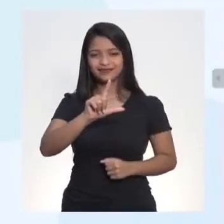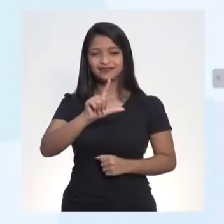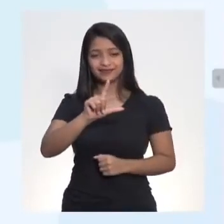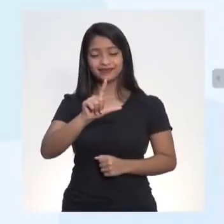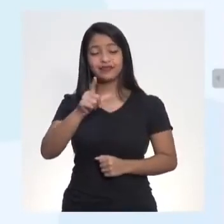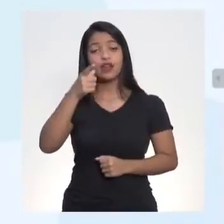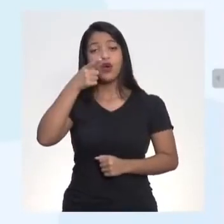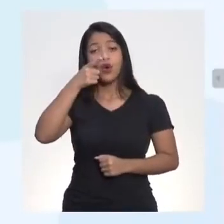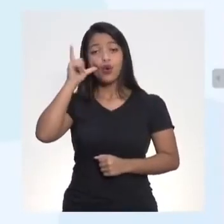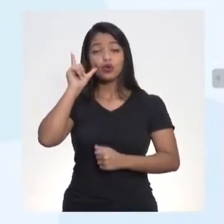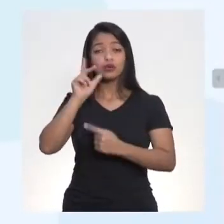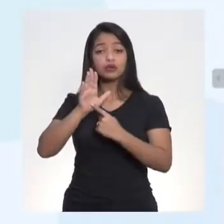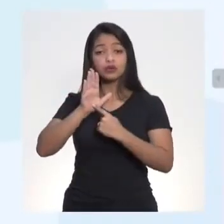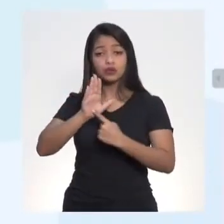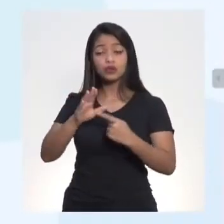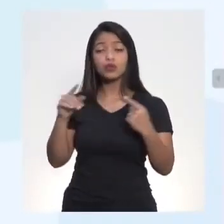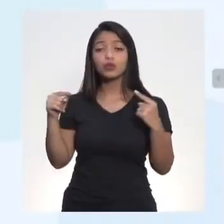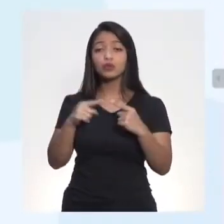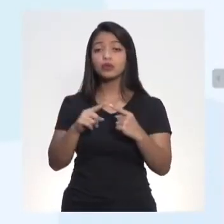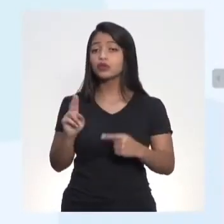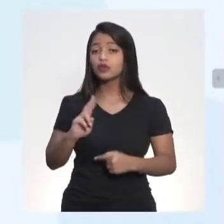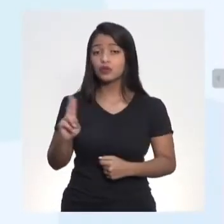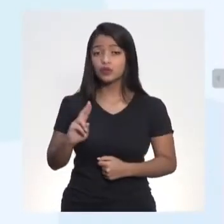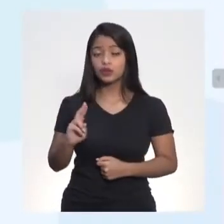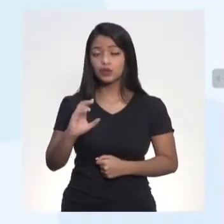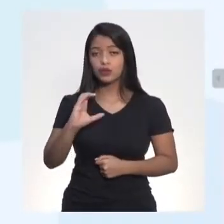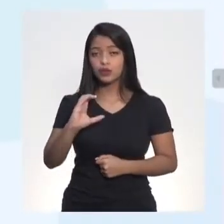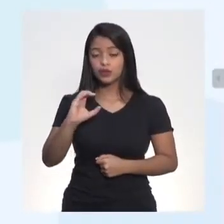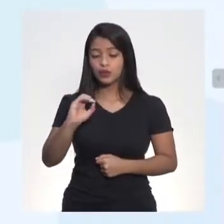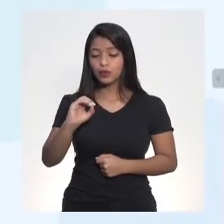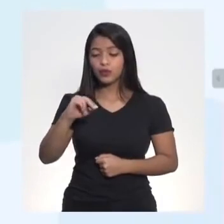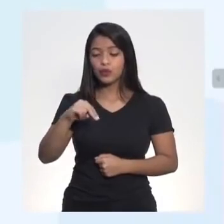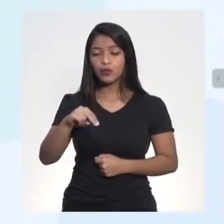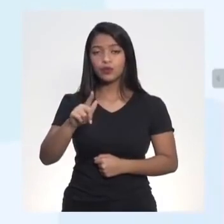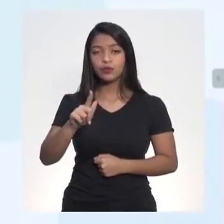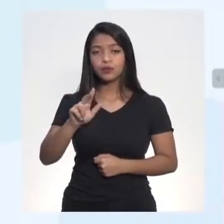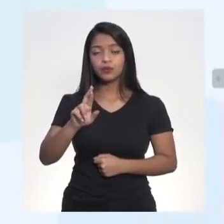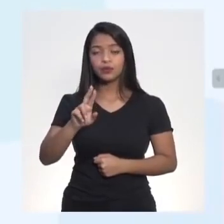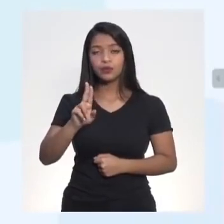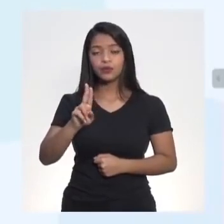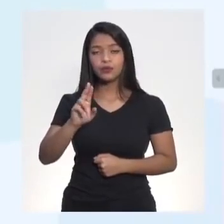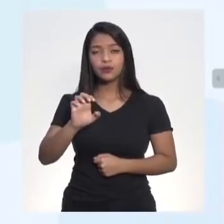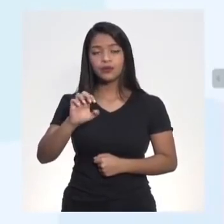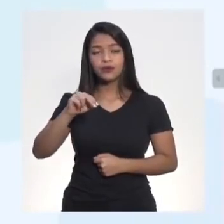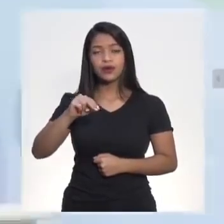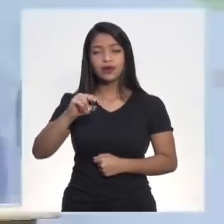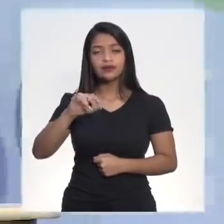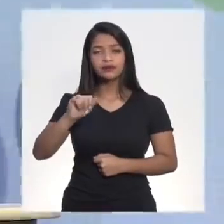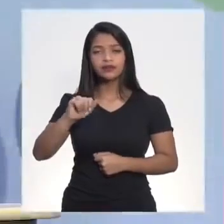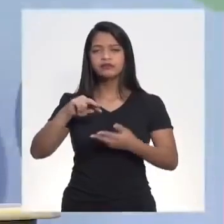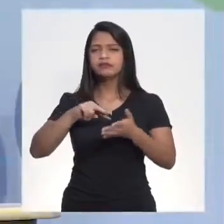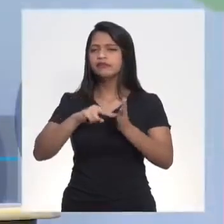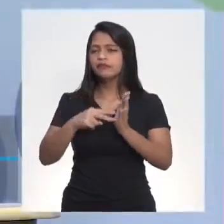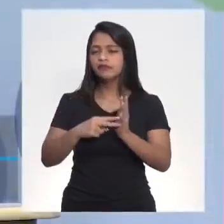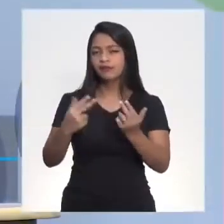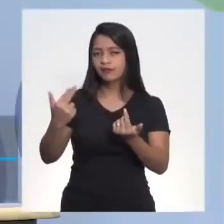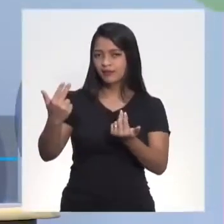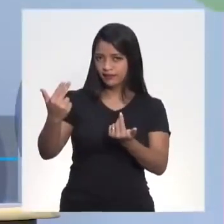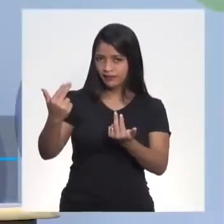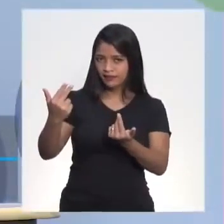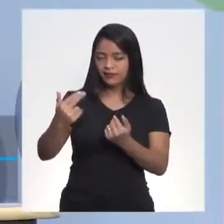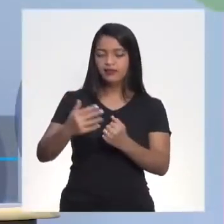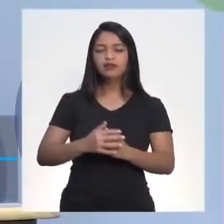à congruência, né, Ale? São Exatamente, relacionadas à quando igualdade. isso, que é a relação das medidas dos